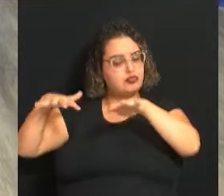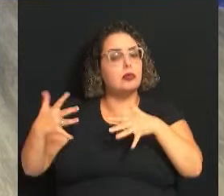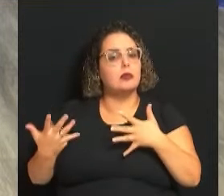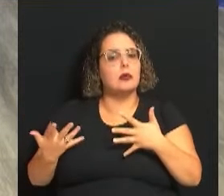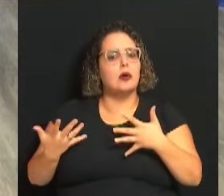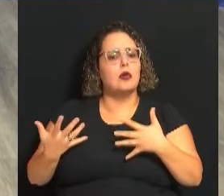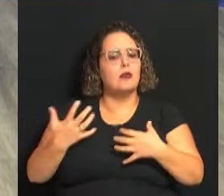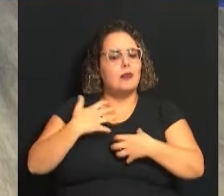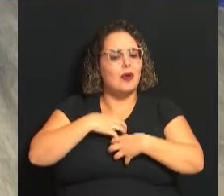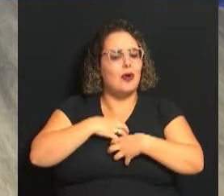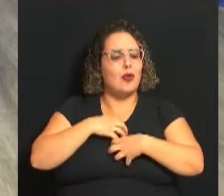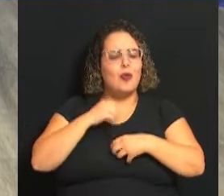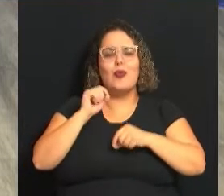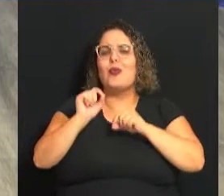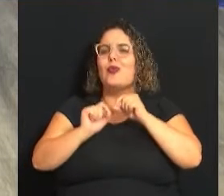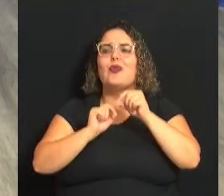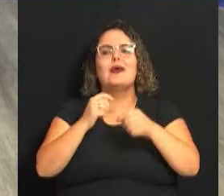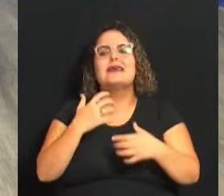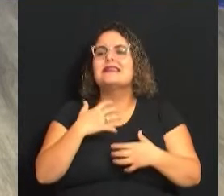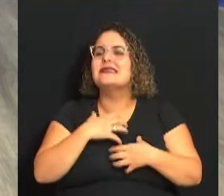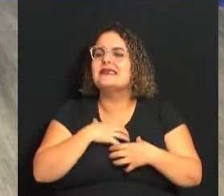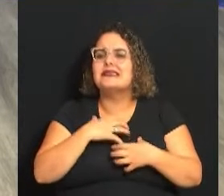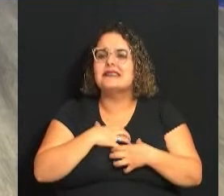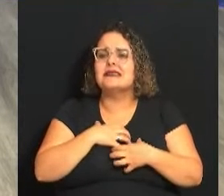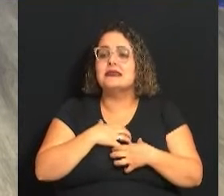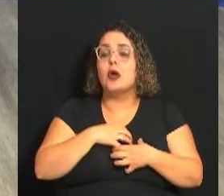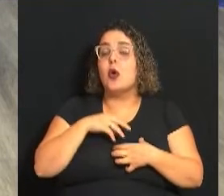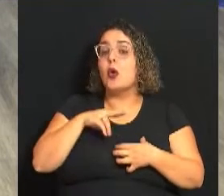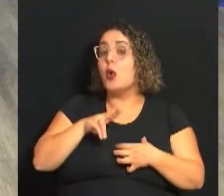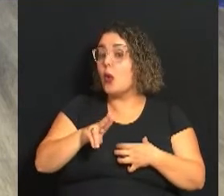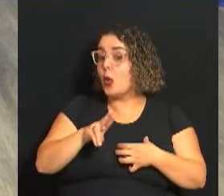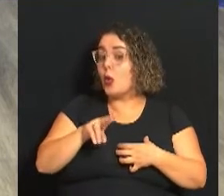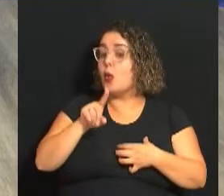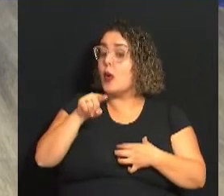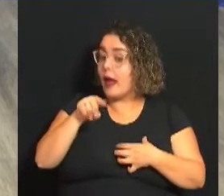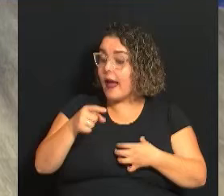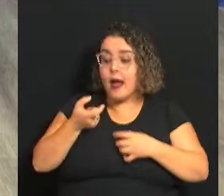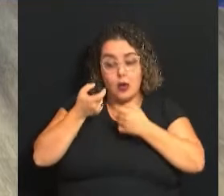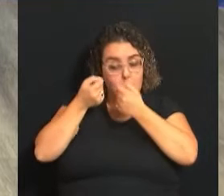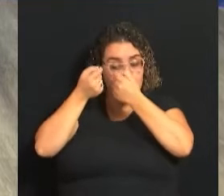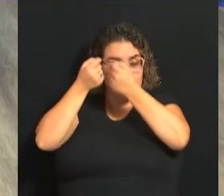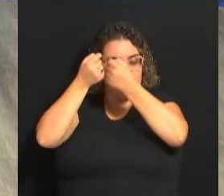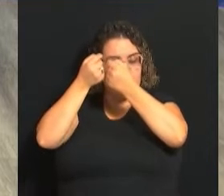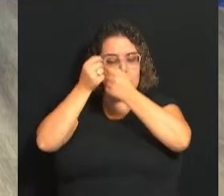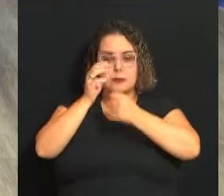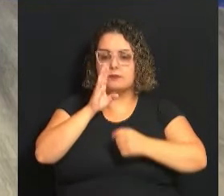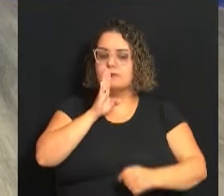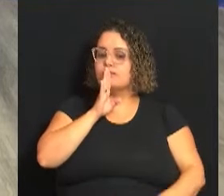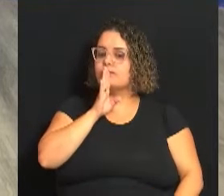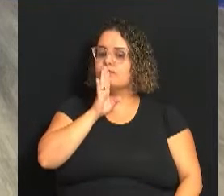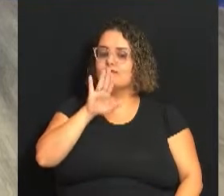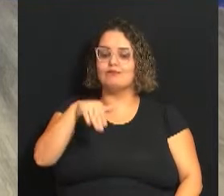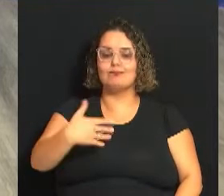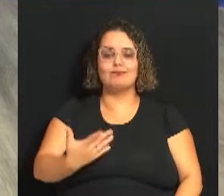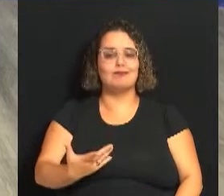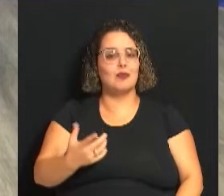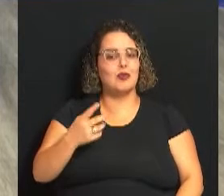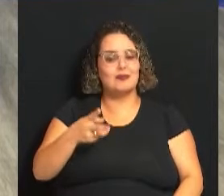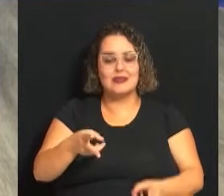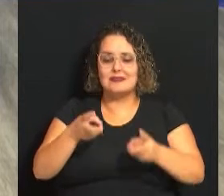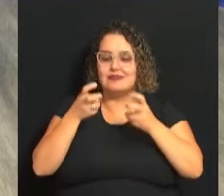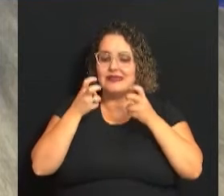pessoa começa a sentir? Ou esse é um tipo de tumor silencioso, quando vai ver já está em estágio avançado?